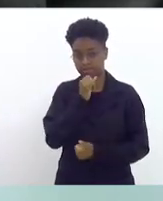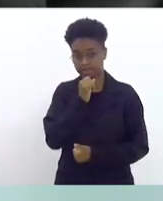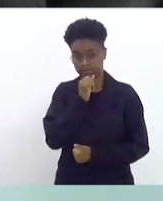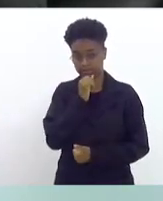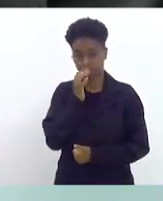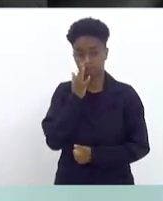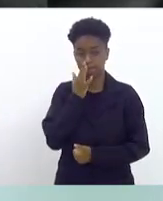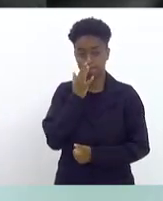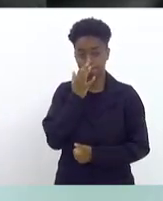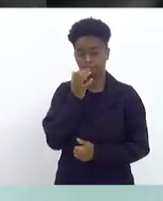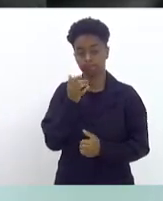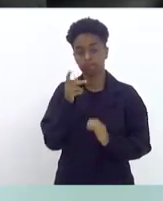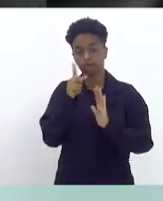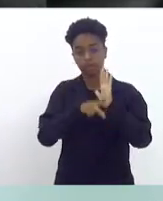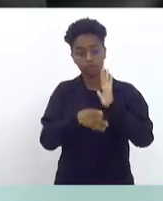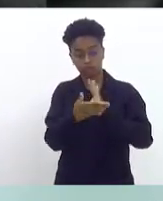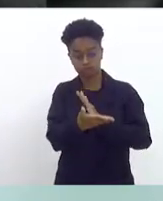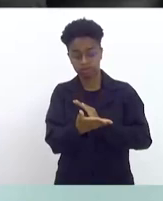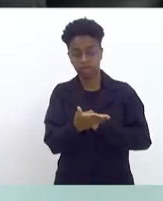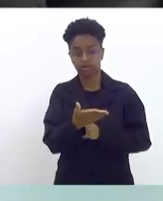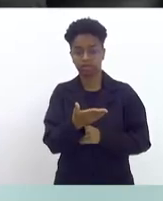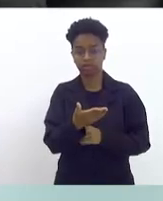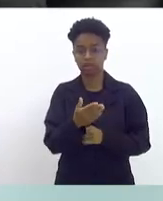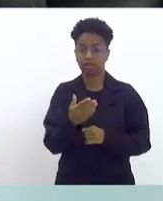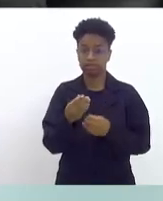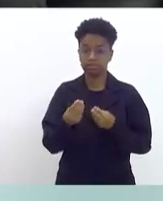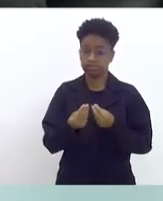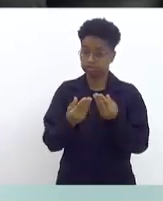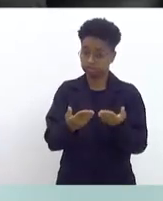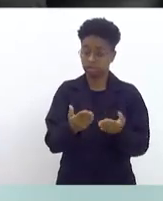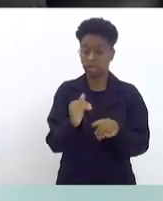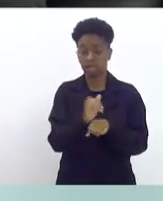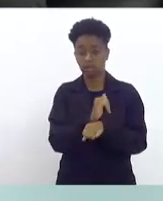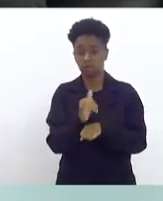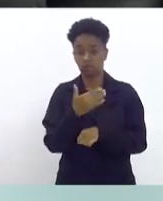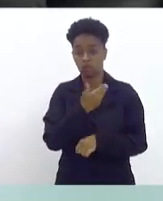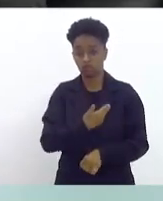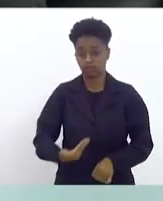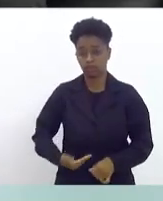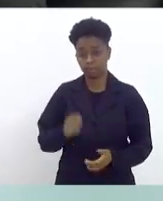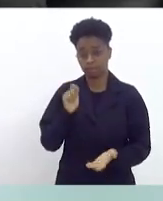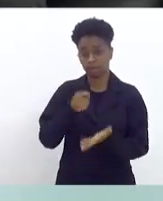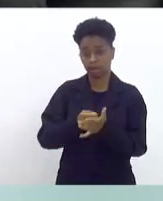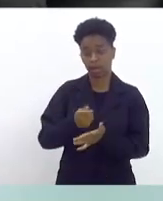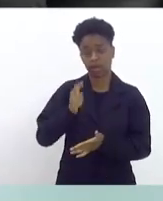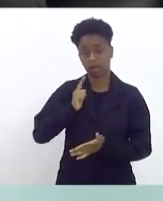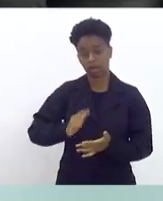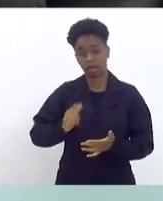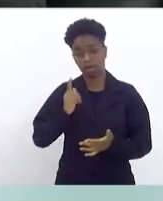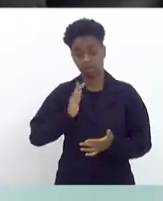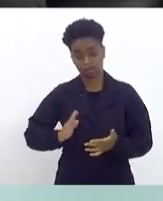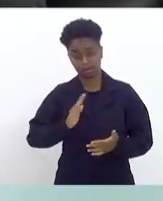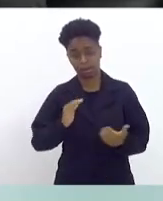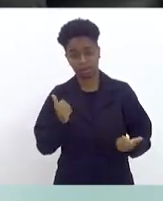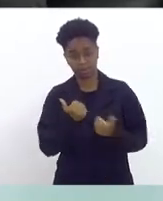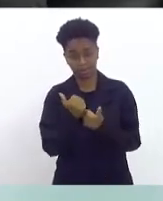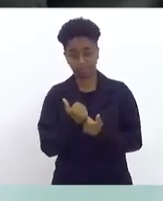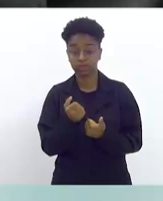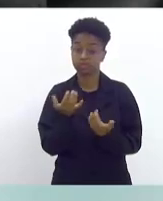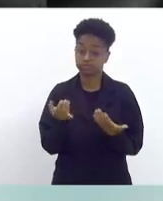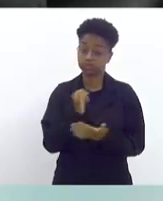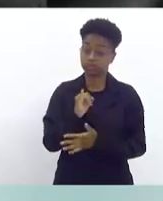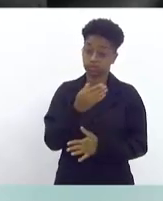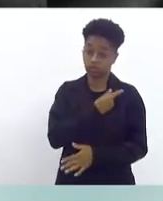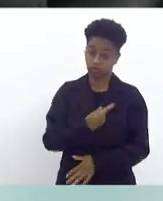esse projeto é que ele trata de dar instrumento ao governo no caso de enchente de pagar um auxílio o governo